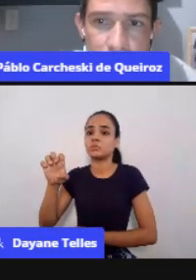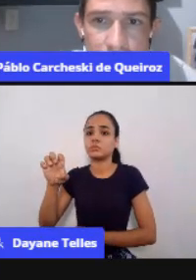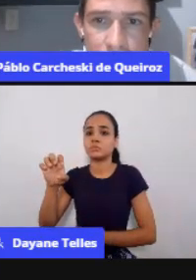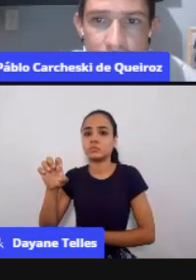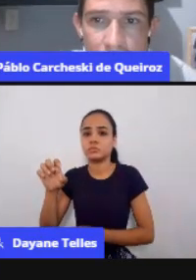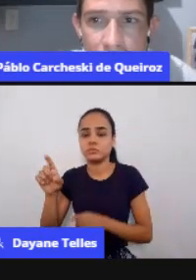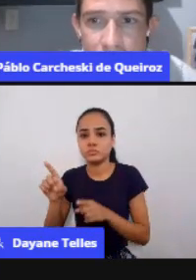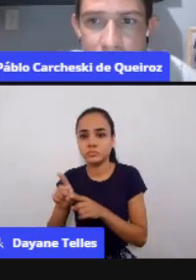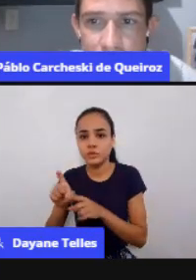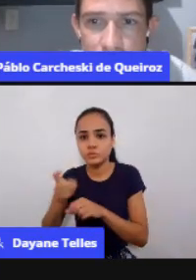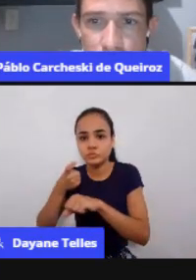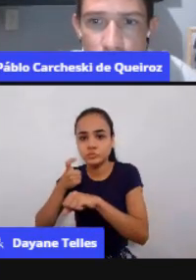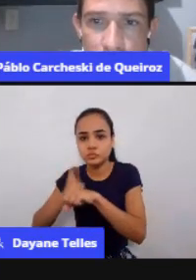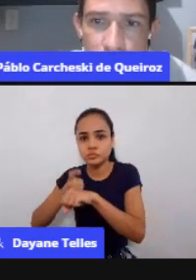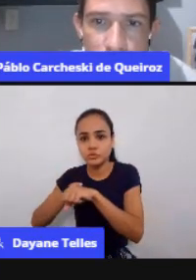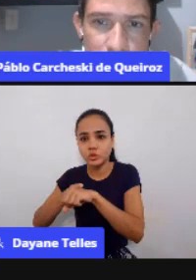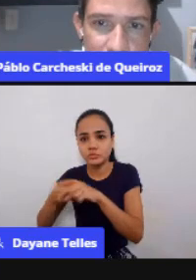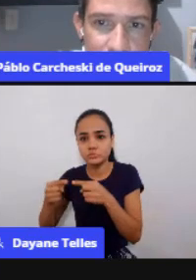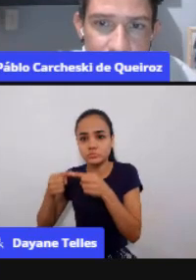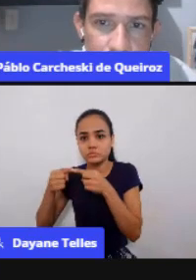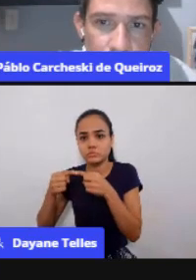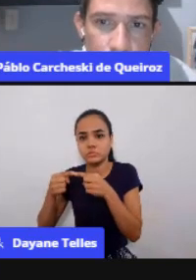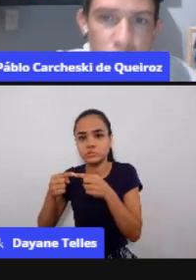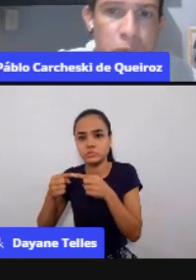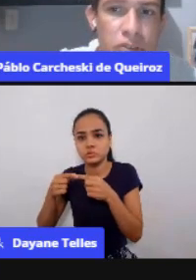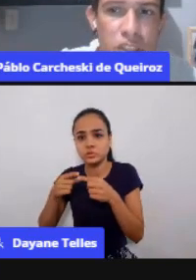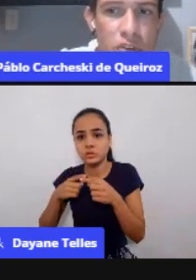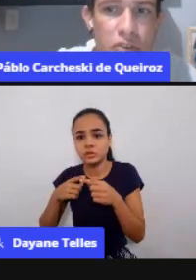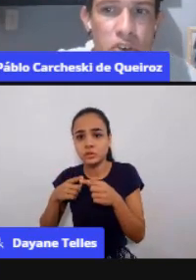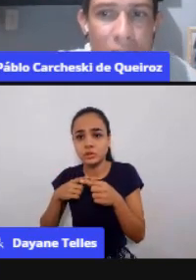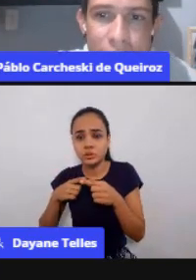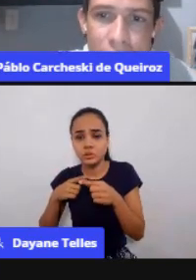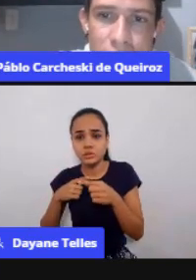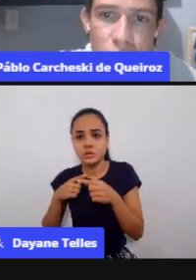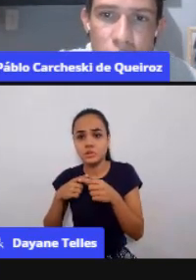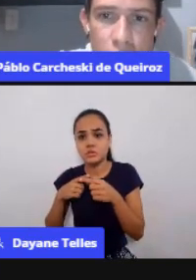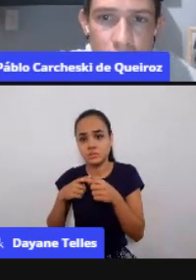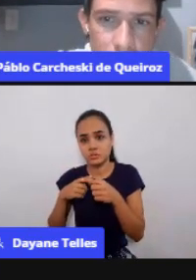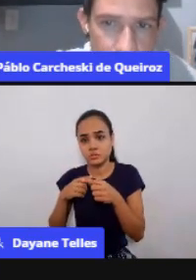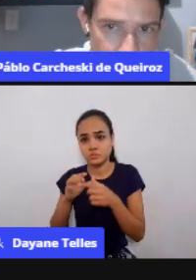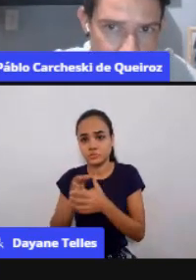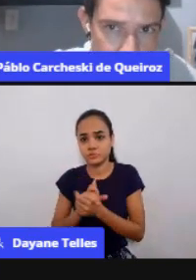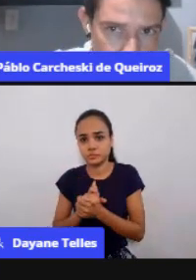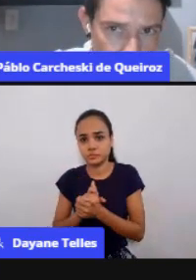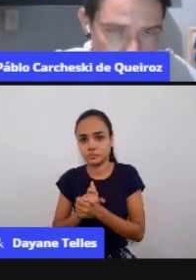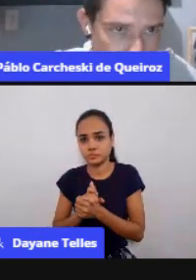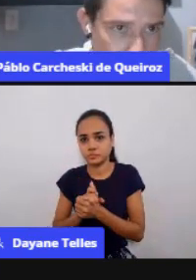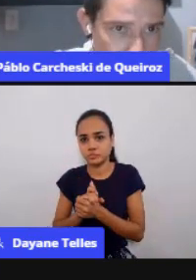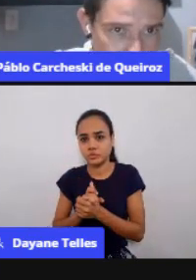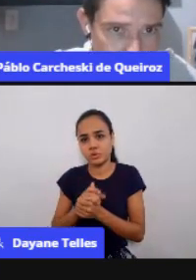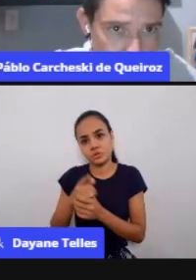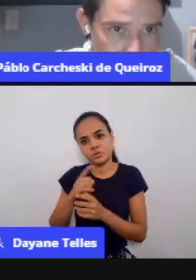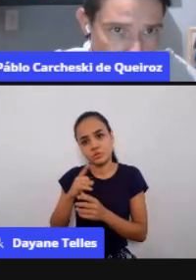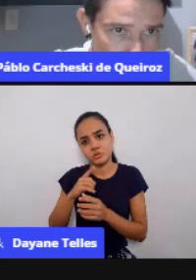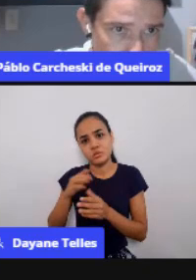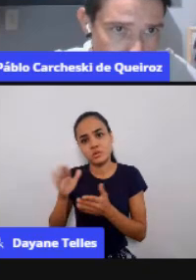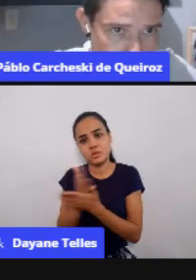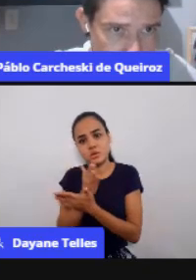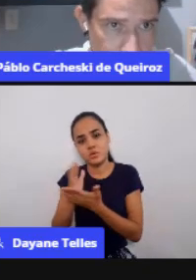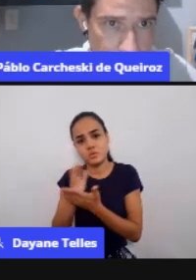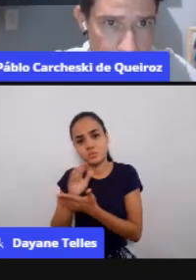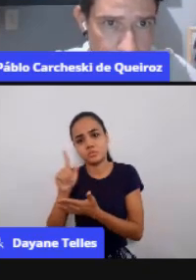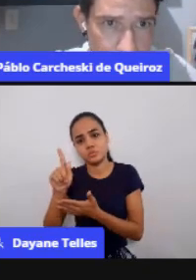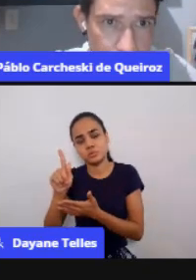24, né, além dessa de volume, ela envolve outras grandezas, mas como eu disse para você, a gente vai focar nela. Então, existe a habilidade no sexto ano que trabalha com grandeza de